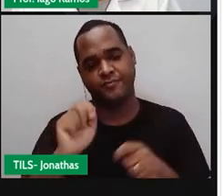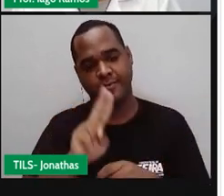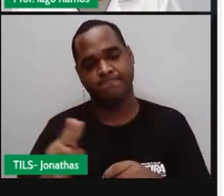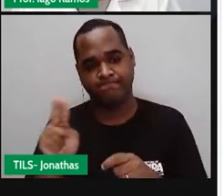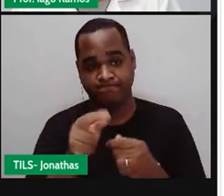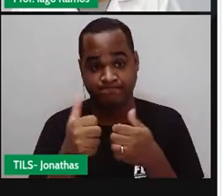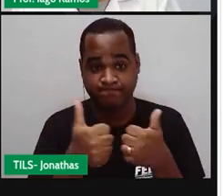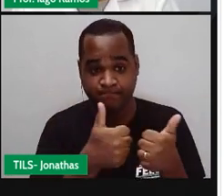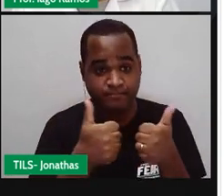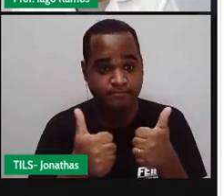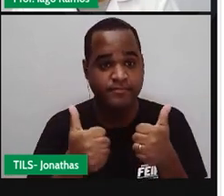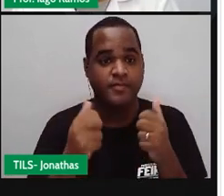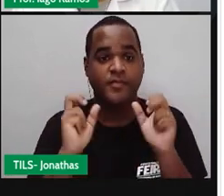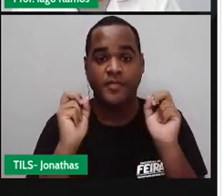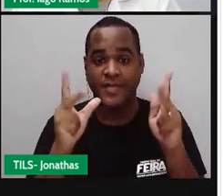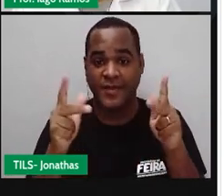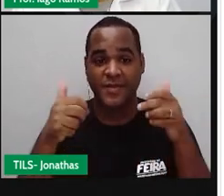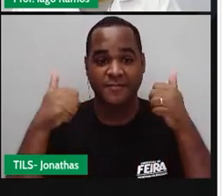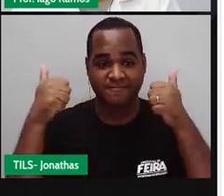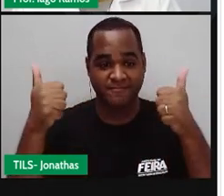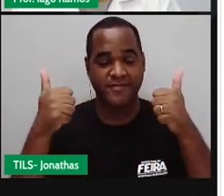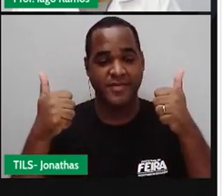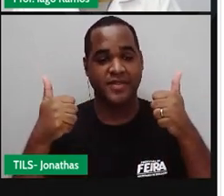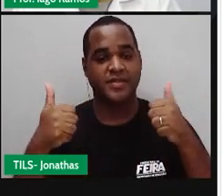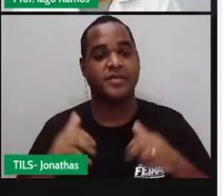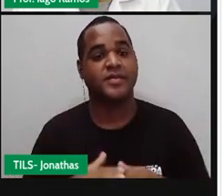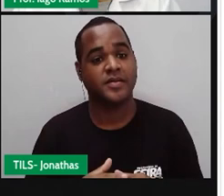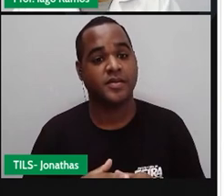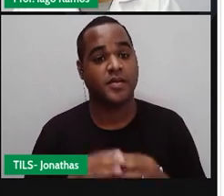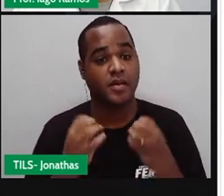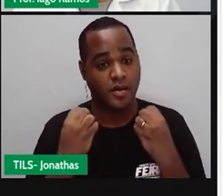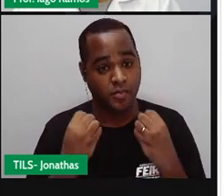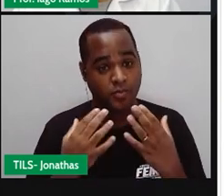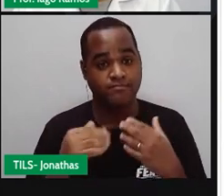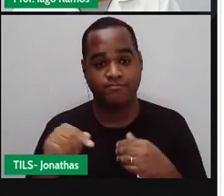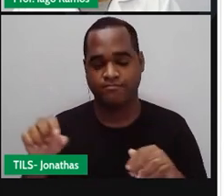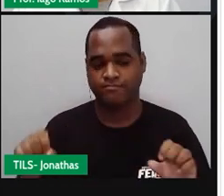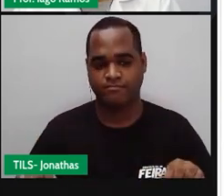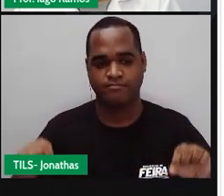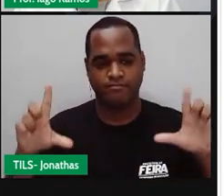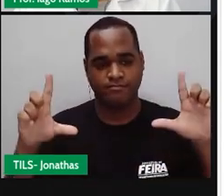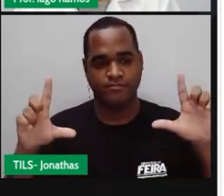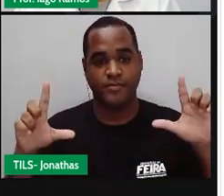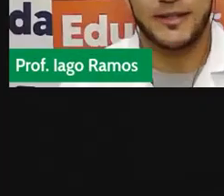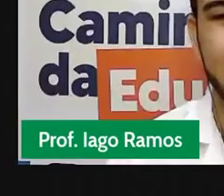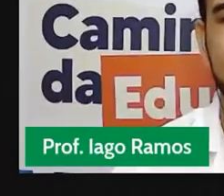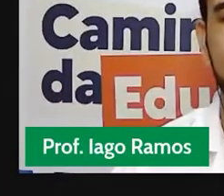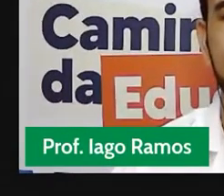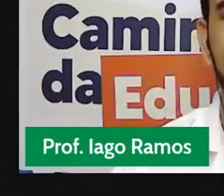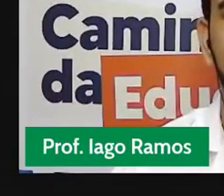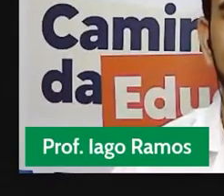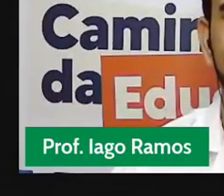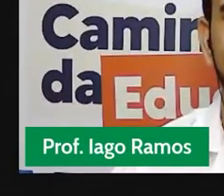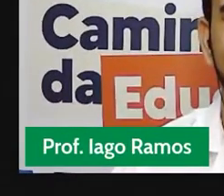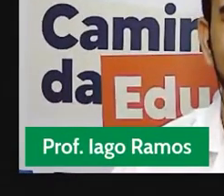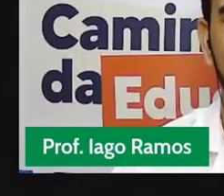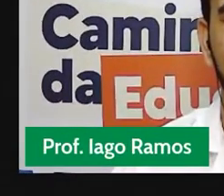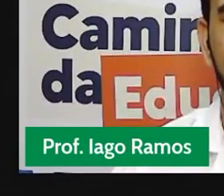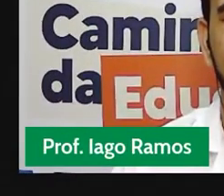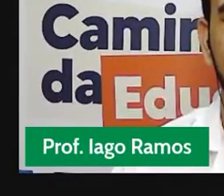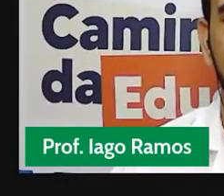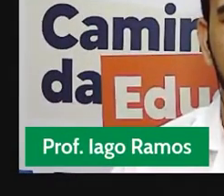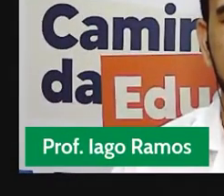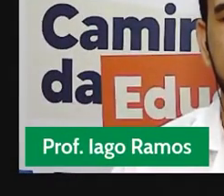belezinha bacana bom eu vou sair desta tela vou fazer mais uma mudança assim de tela